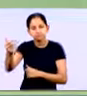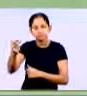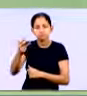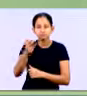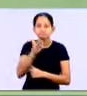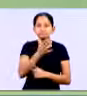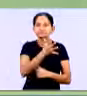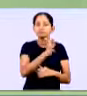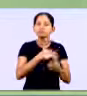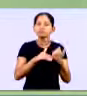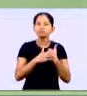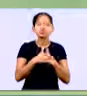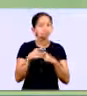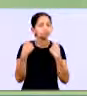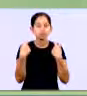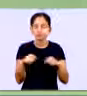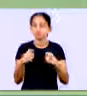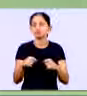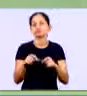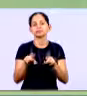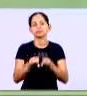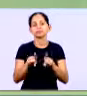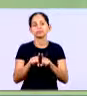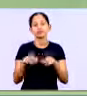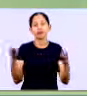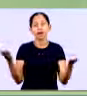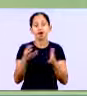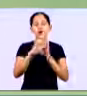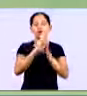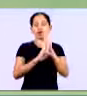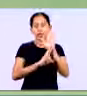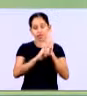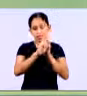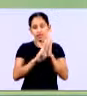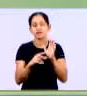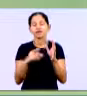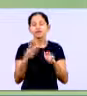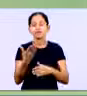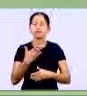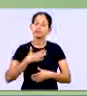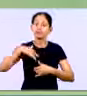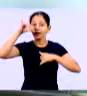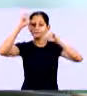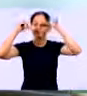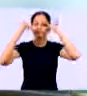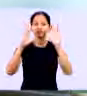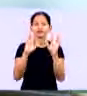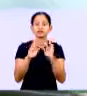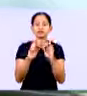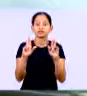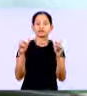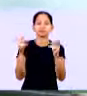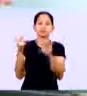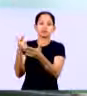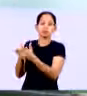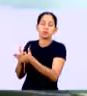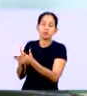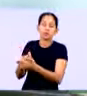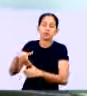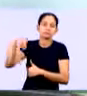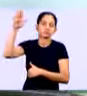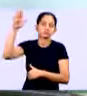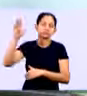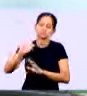bens. Ou seja, eu vou estabelecer aqui normas que vão funcionar para que eu evite que alguém compre o que não deve comprar, venda o que não deva